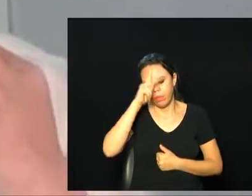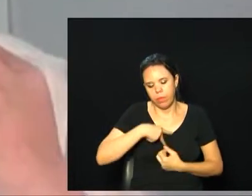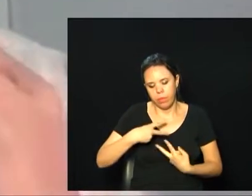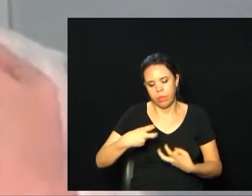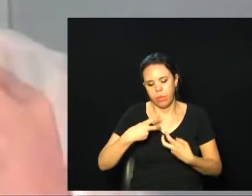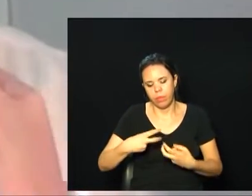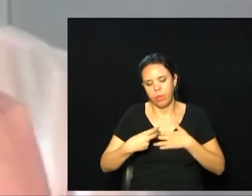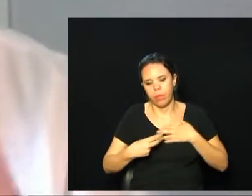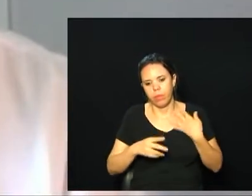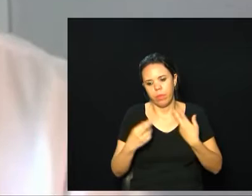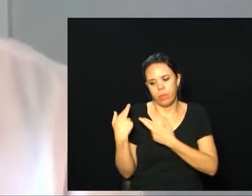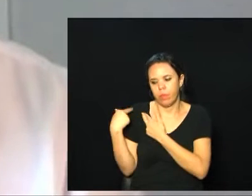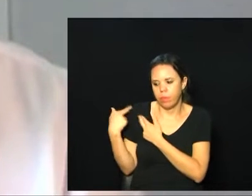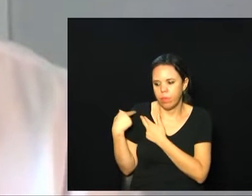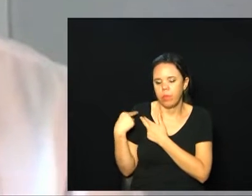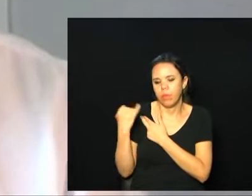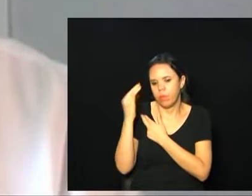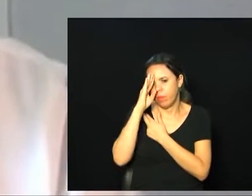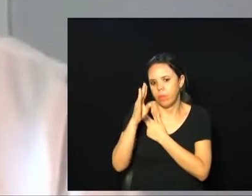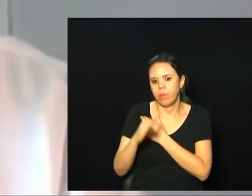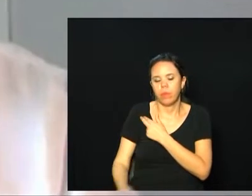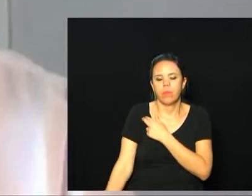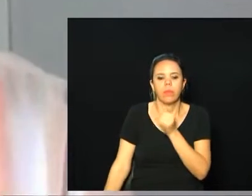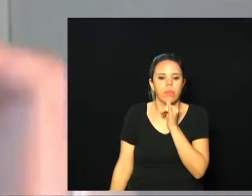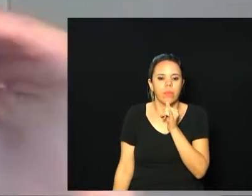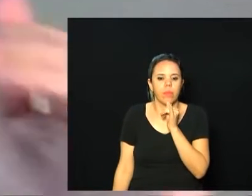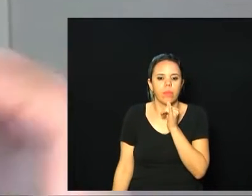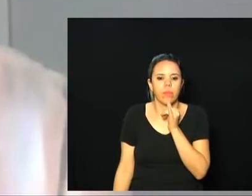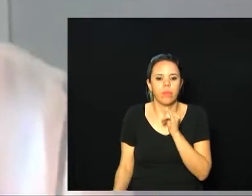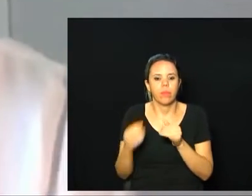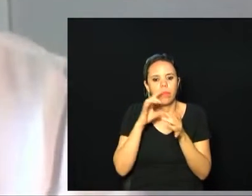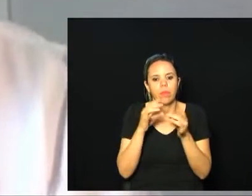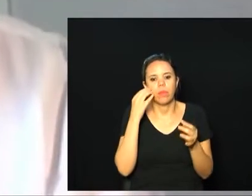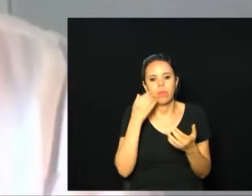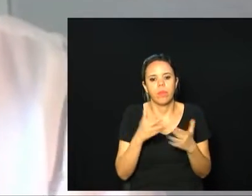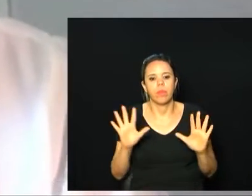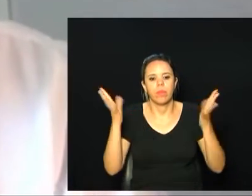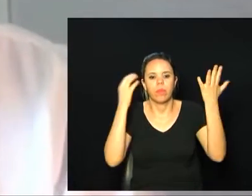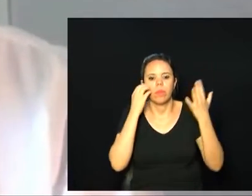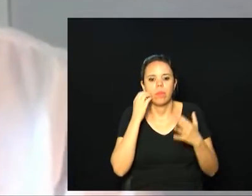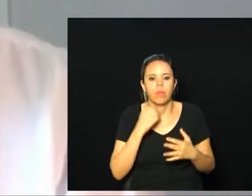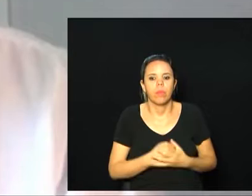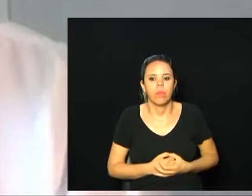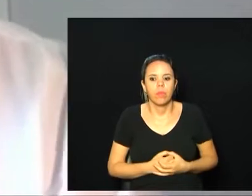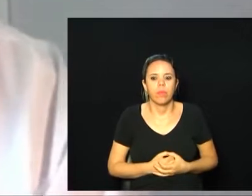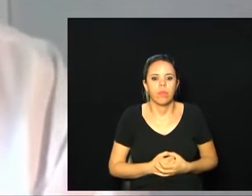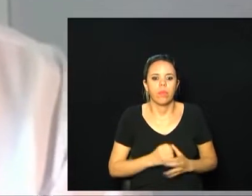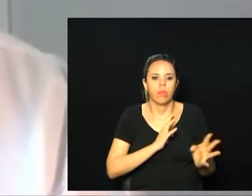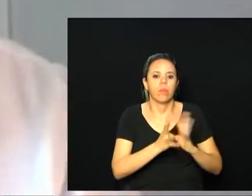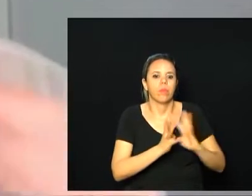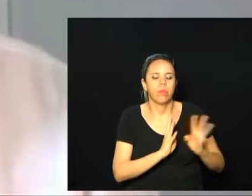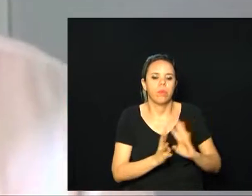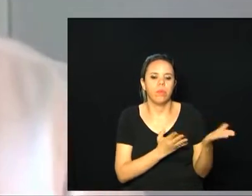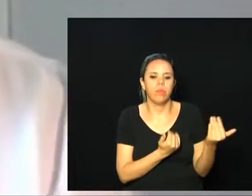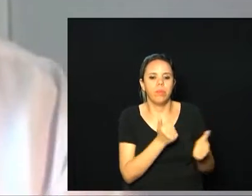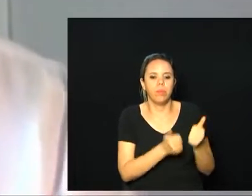autopercepção, de autorresponsabilidade é fundamental. Por exemplo, vão liberar eventos de aglomeração,